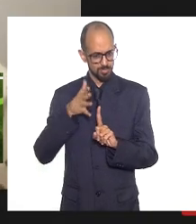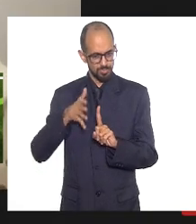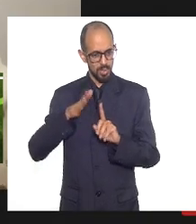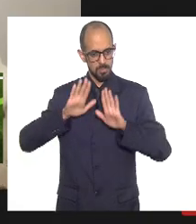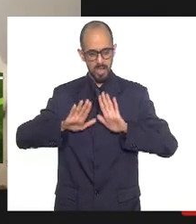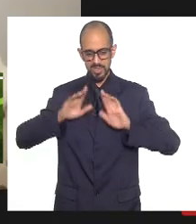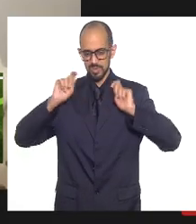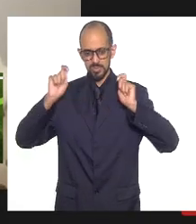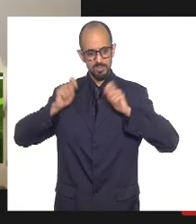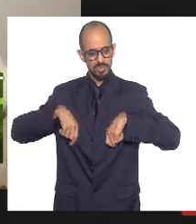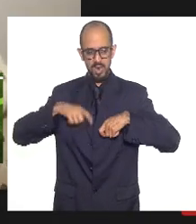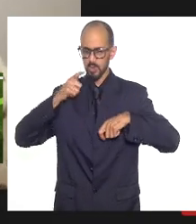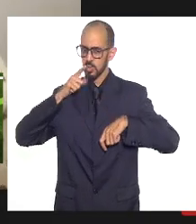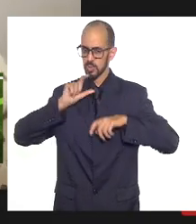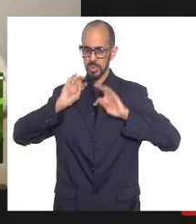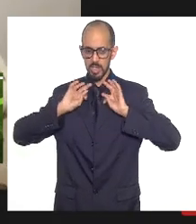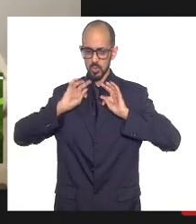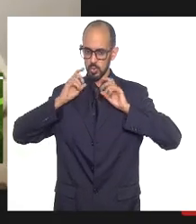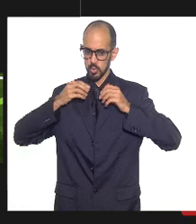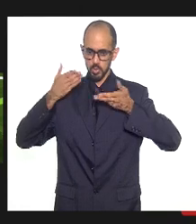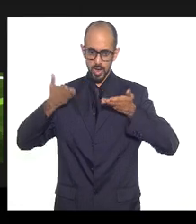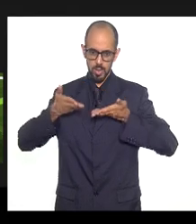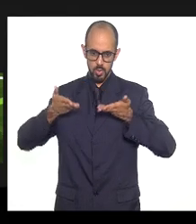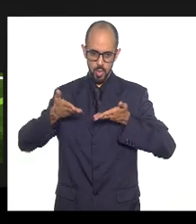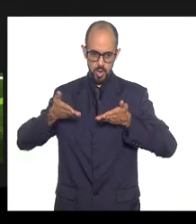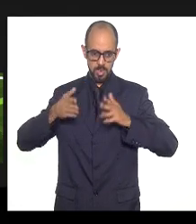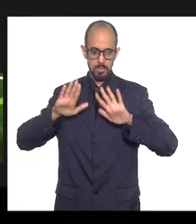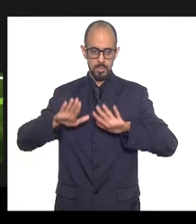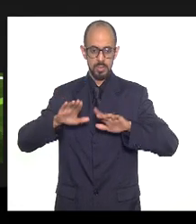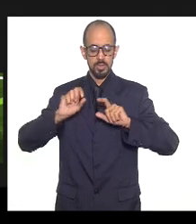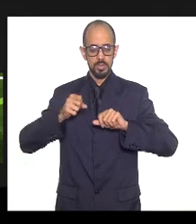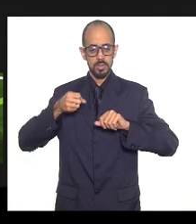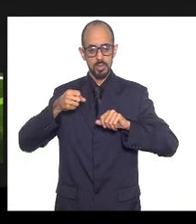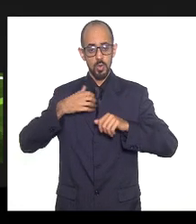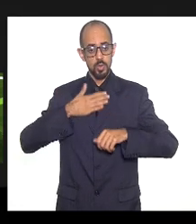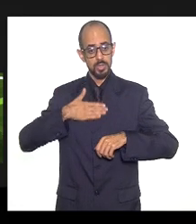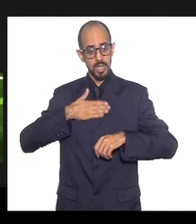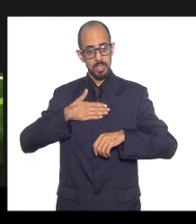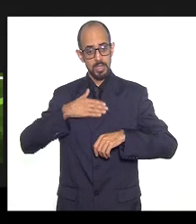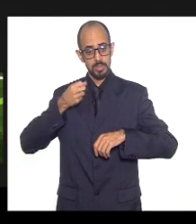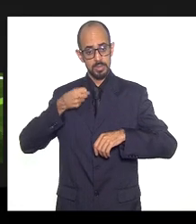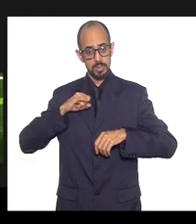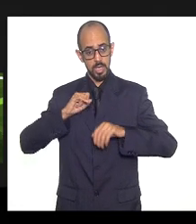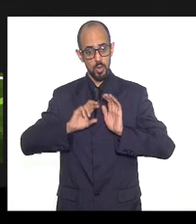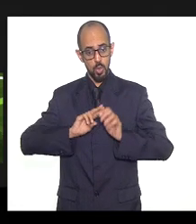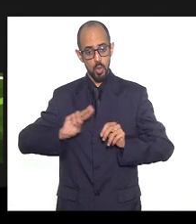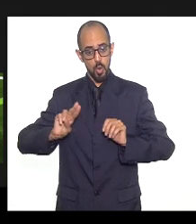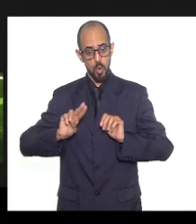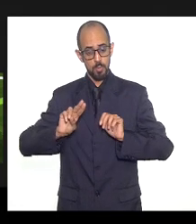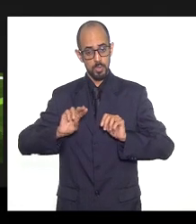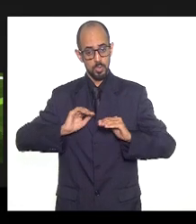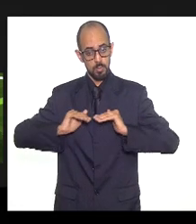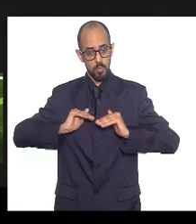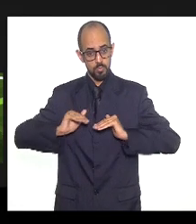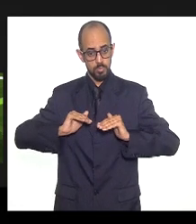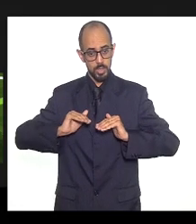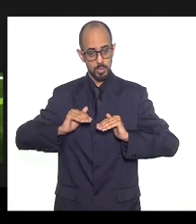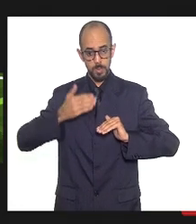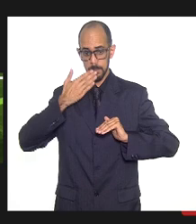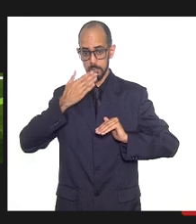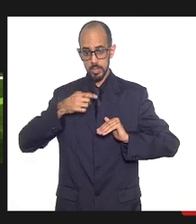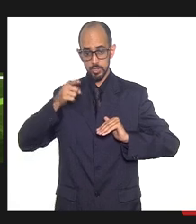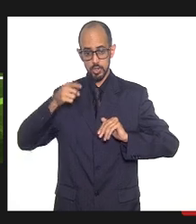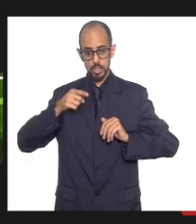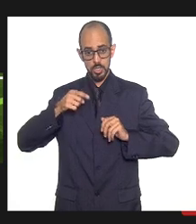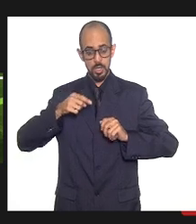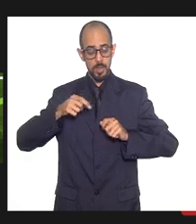não consegue fazer isso aqui agora. Inclusive, eu gostaria de, em nome do movimento, solicitar uma audiência com a deputada,